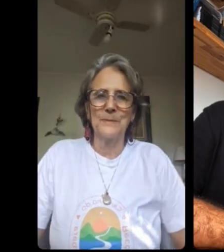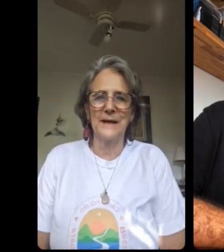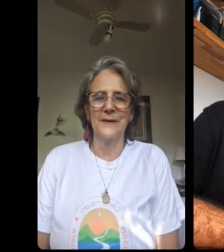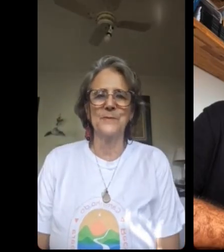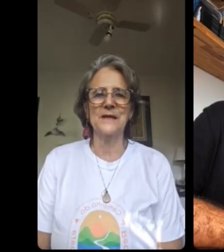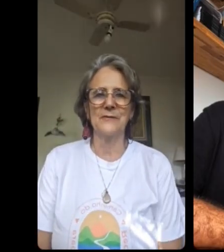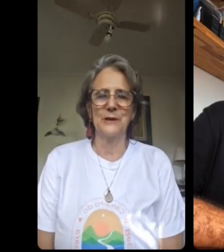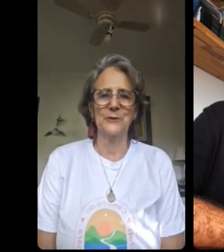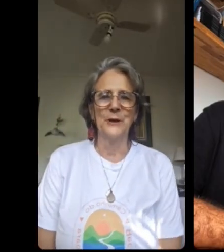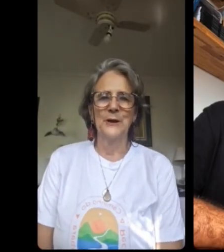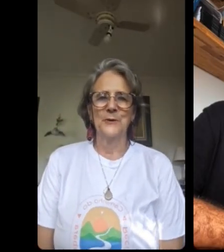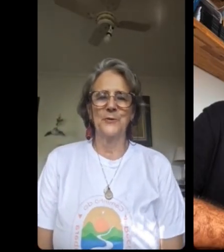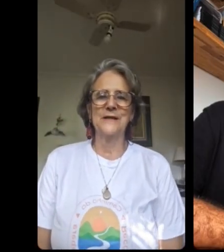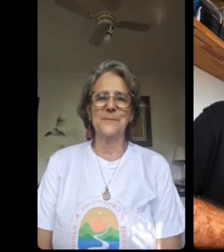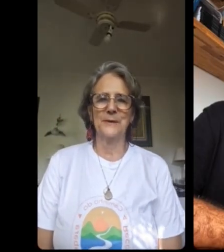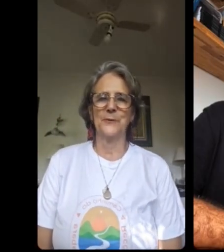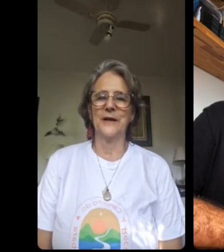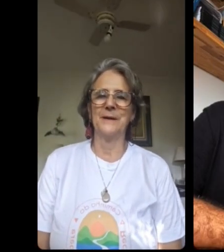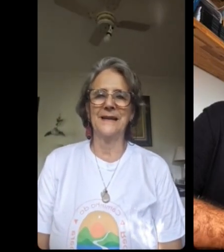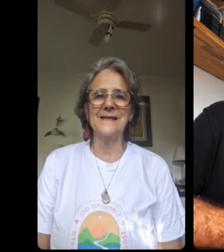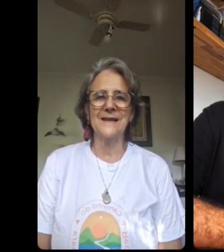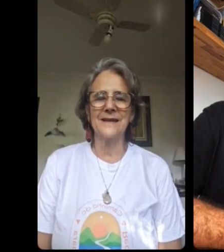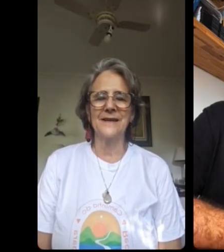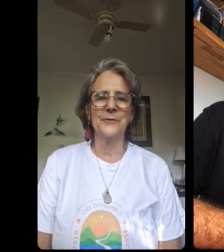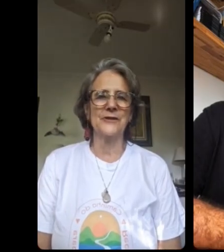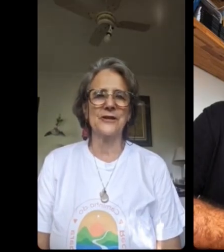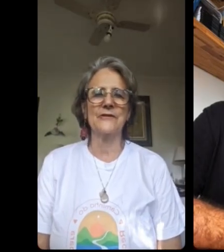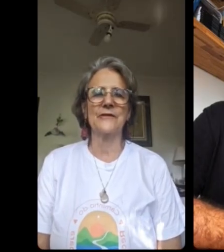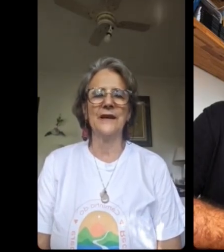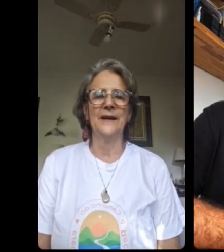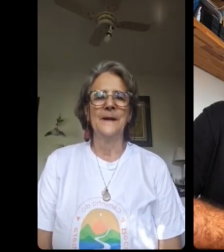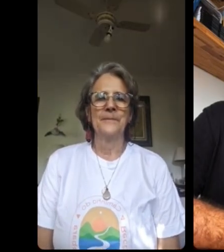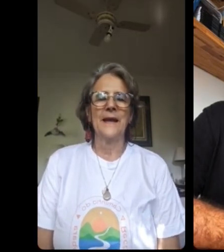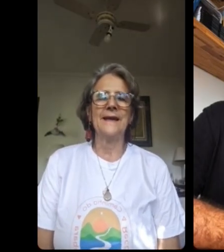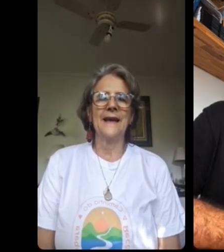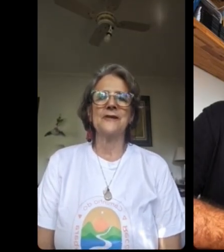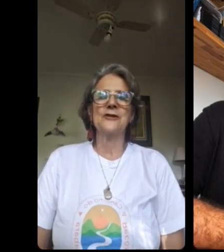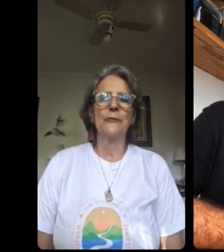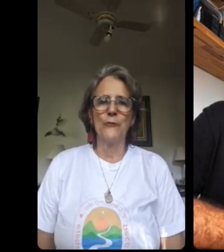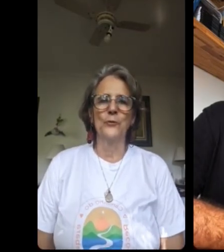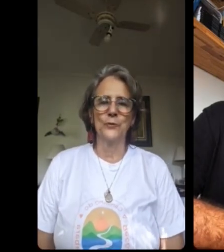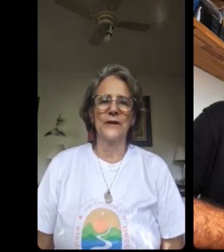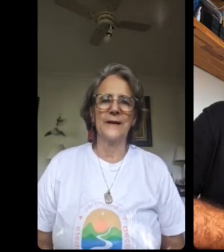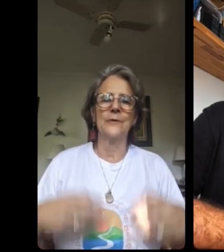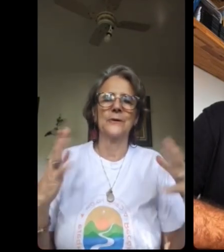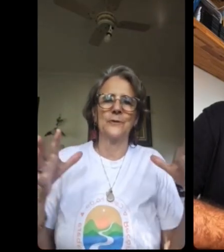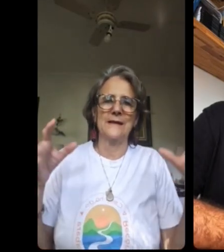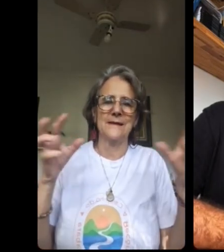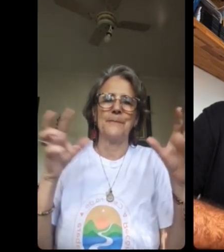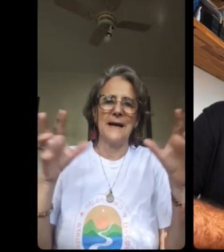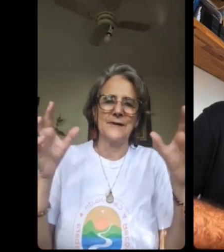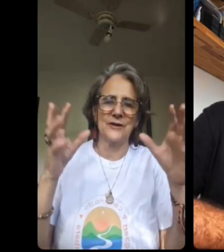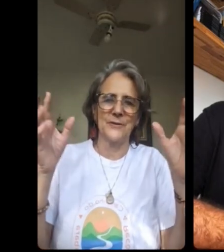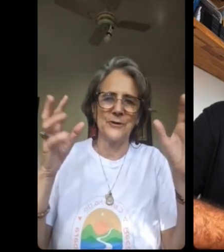do fundo da Bahia, observando todo esse panorama desde aqui. E o que a gente vê é que este fundo, né,